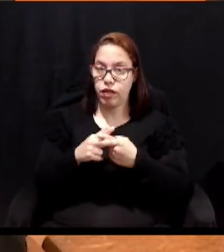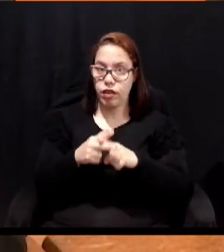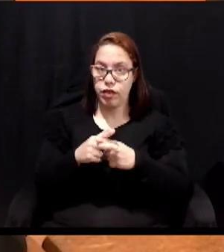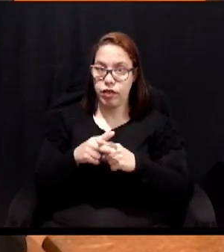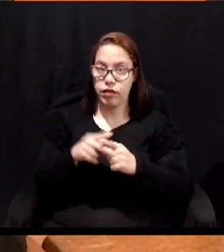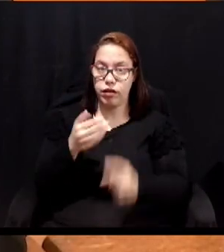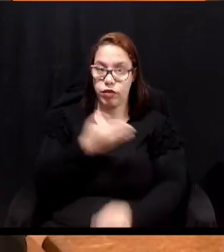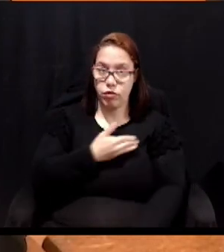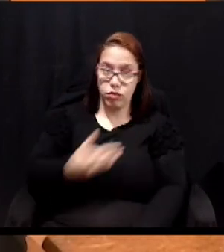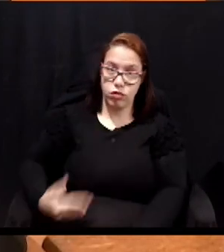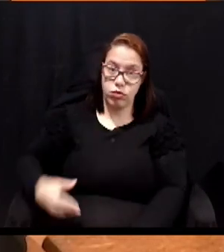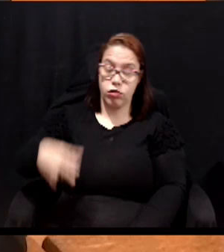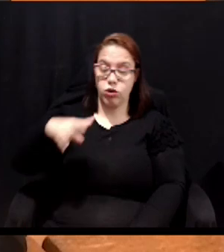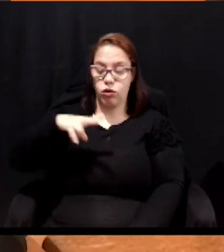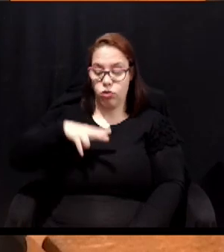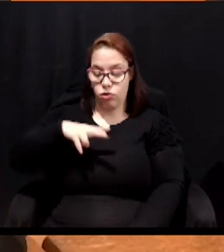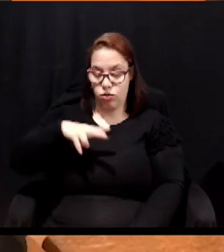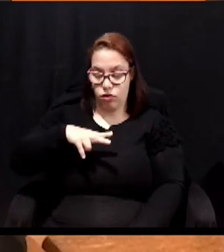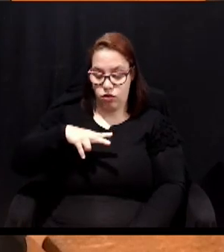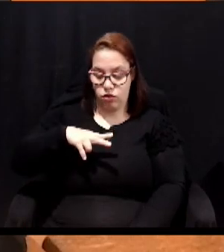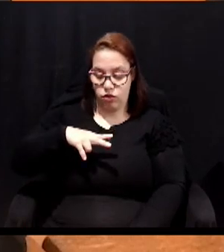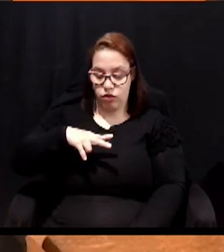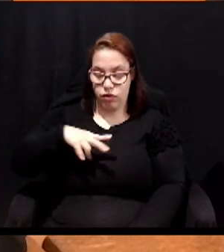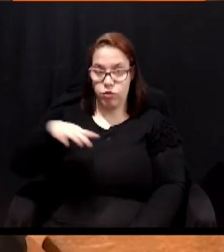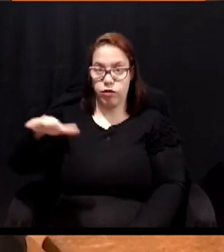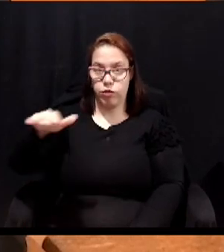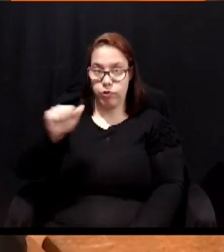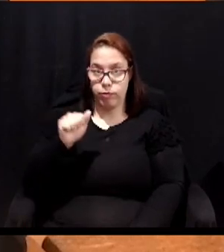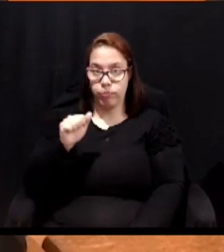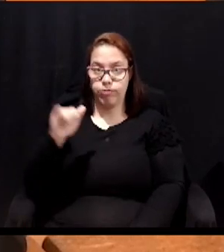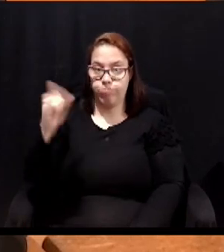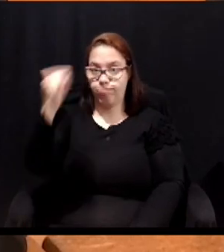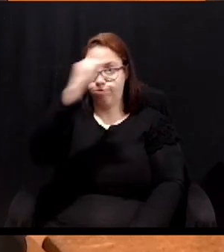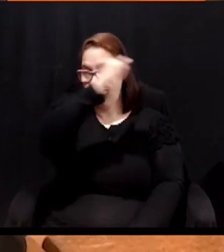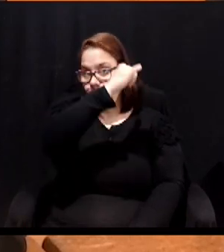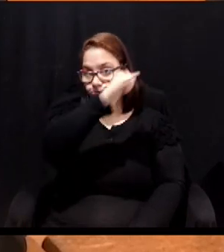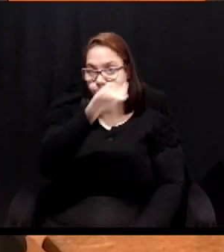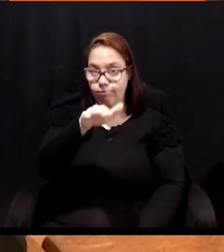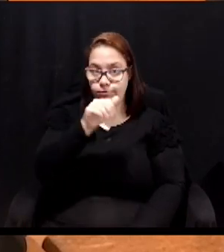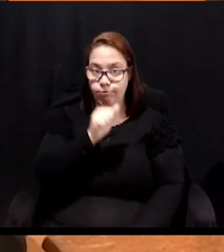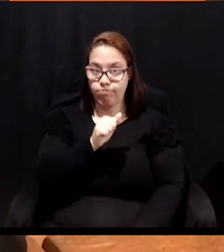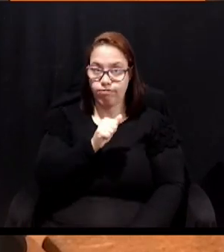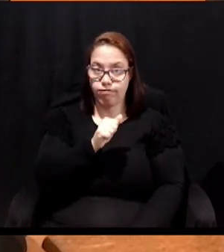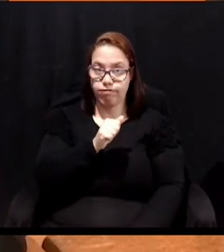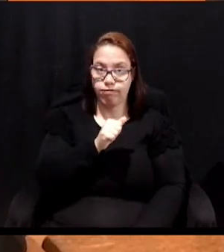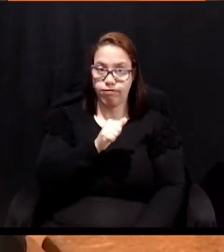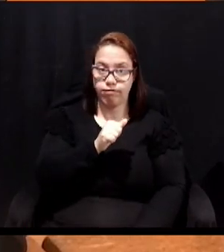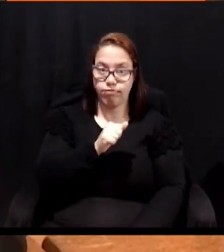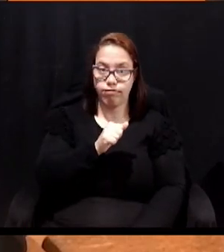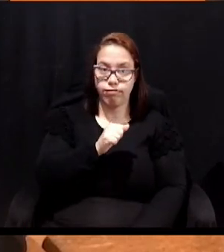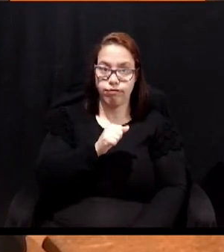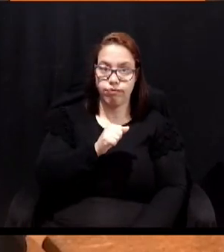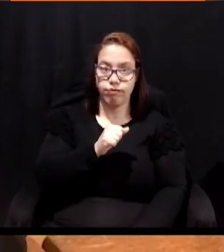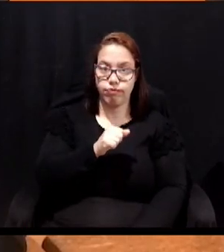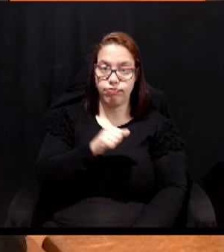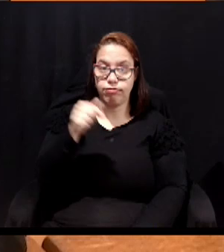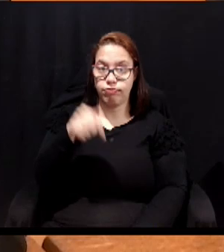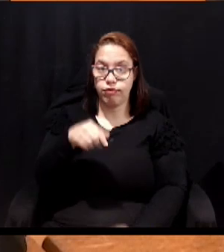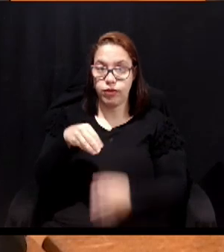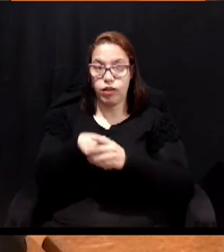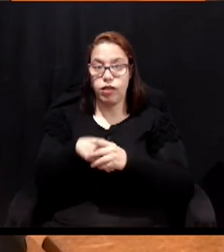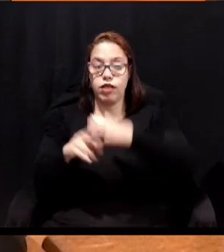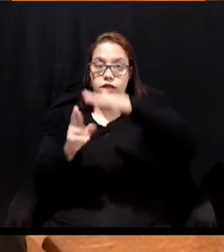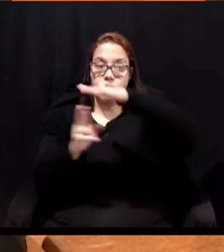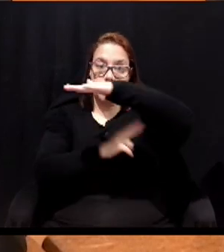privado. Vamos acionar o aeroporto, vamos acionar aqui dentro das rodovias que